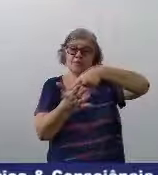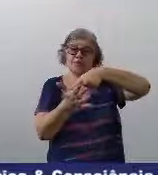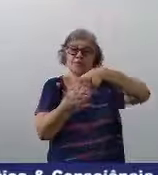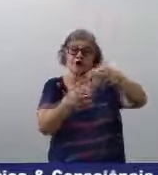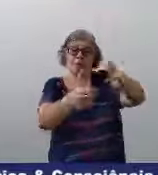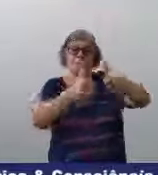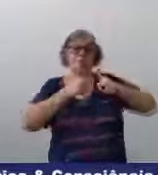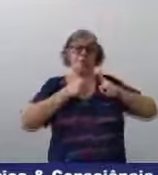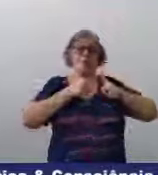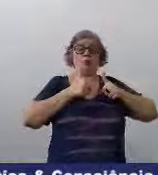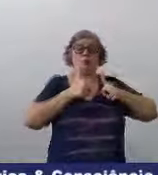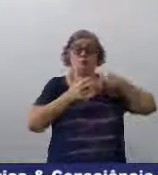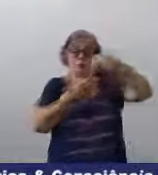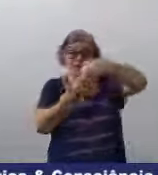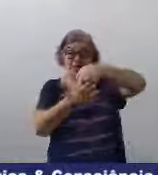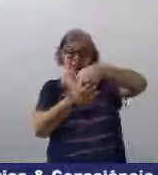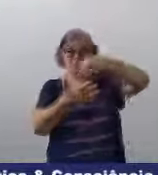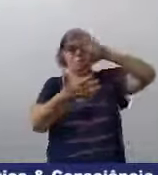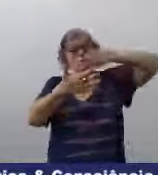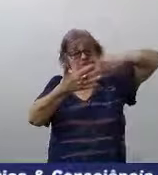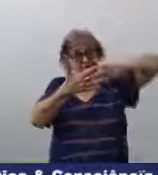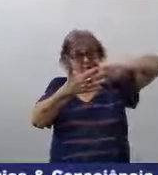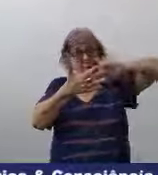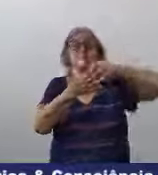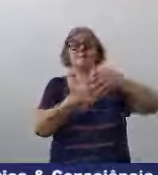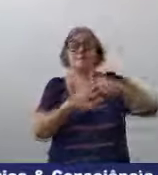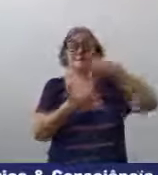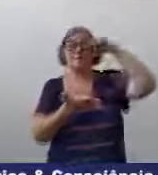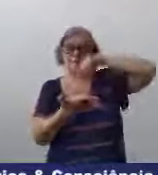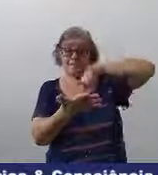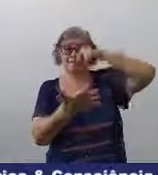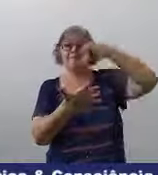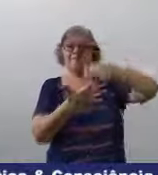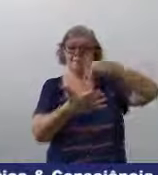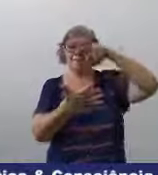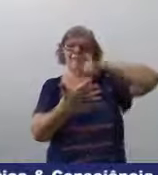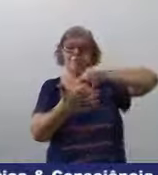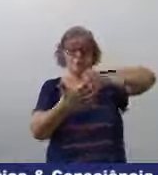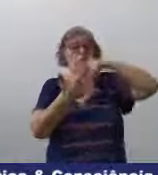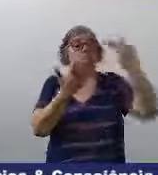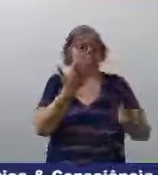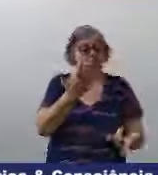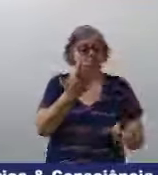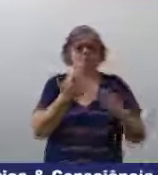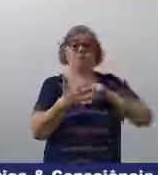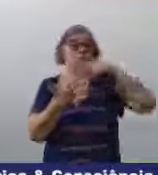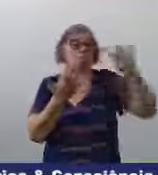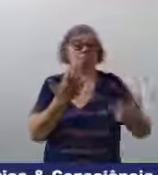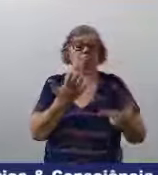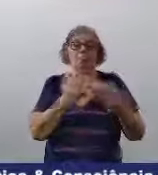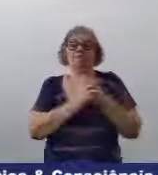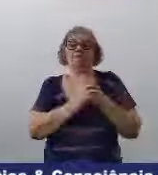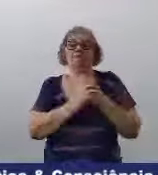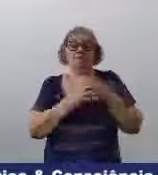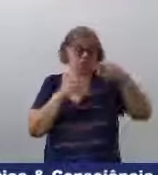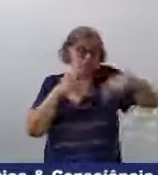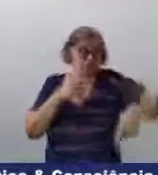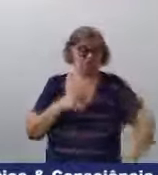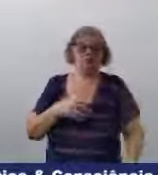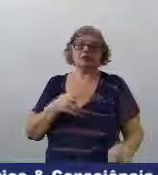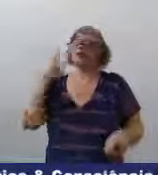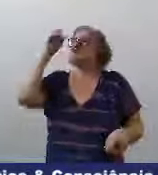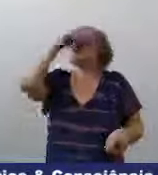meus. E aí os antigos diziam: o cara está de cabeça para baixo, se sentindo muito mal, provavelmente, ou já caiu no vazio do cosmos